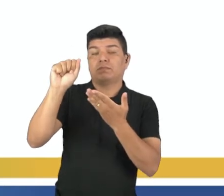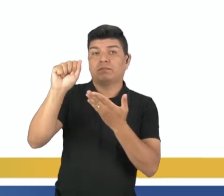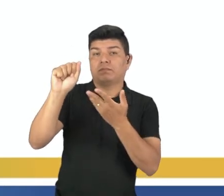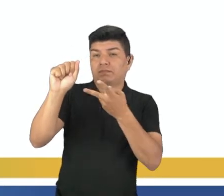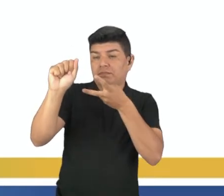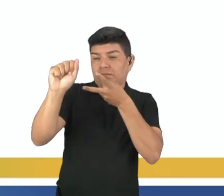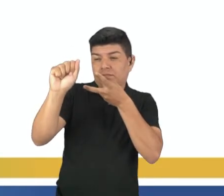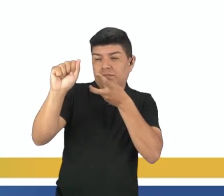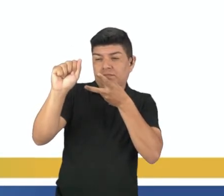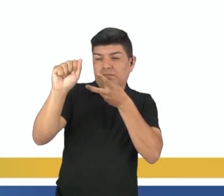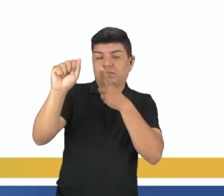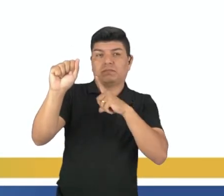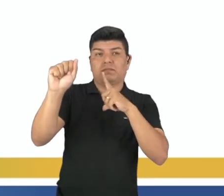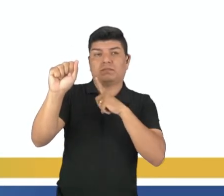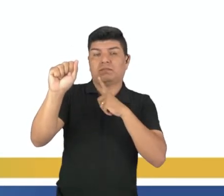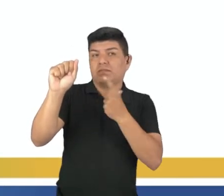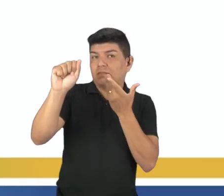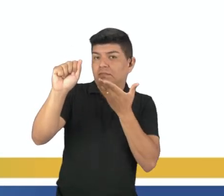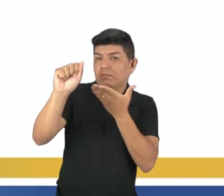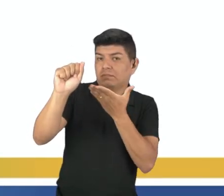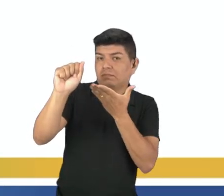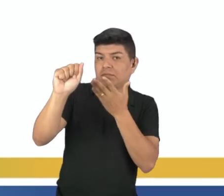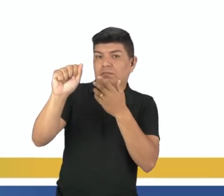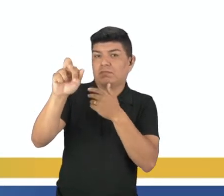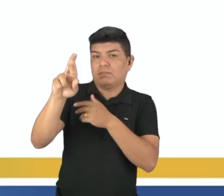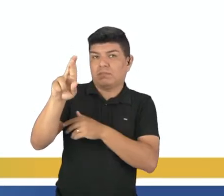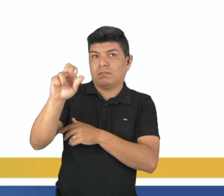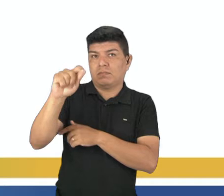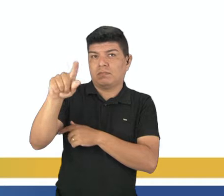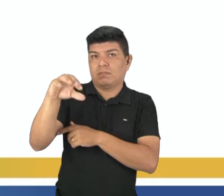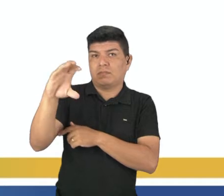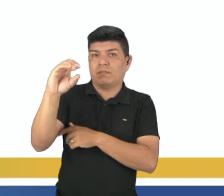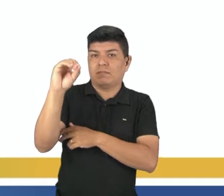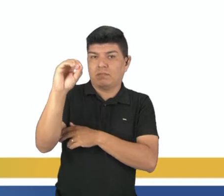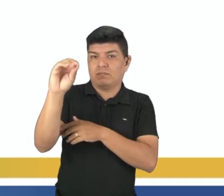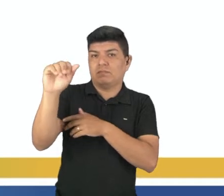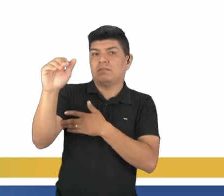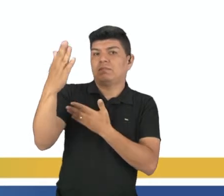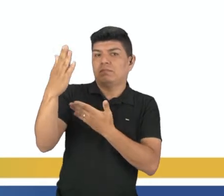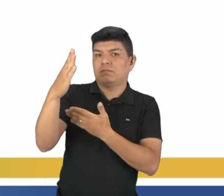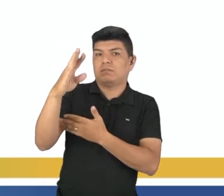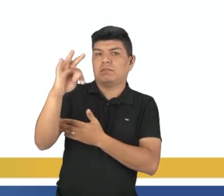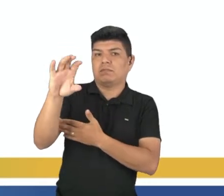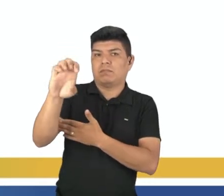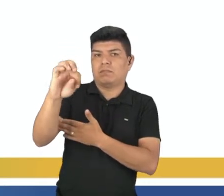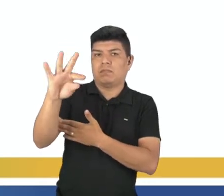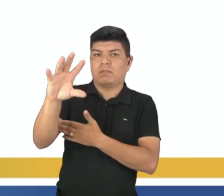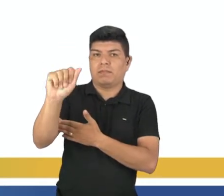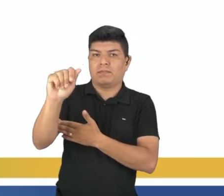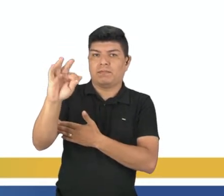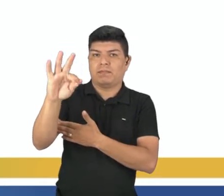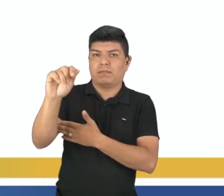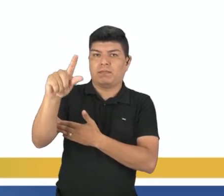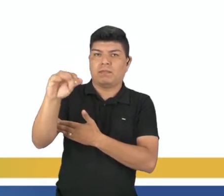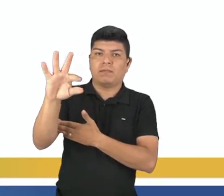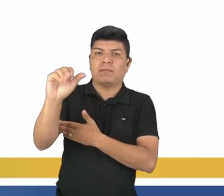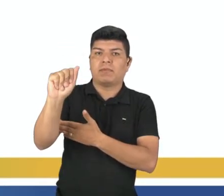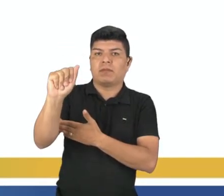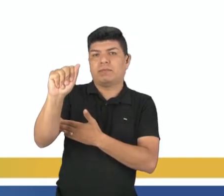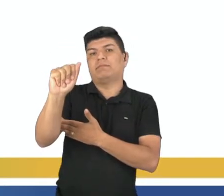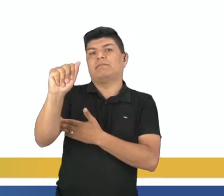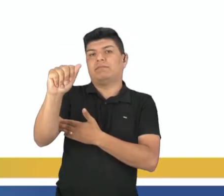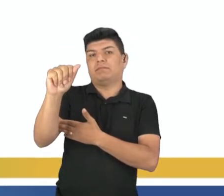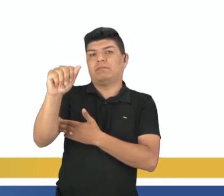que nós temos ali no A um ângulo raso, né, formado pelos ângulos θ, alfa